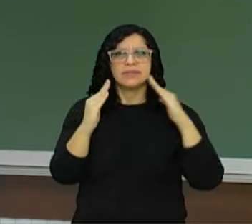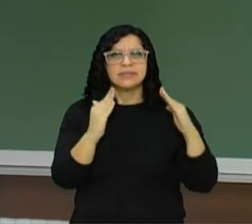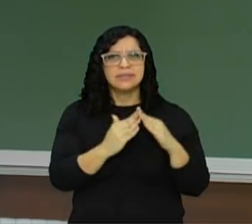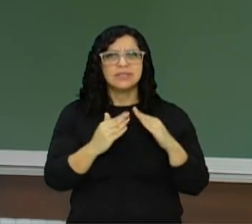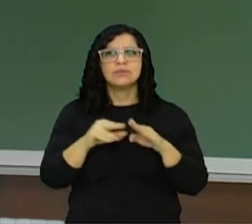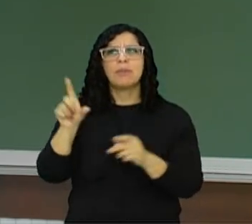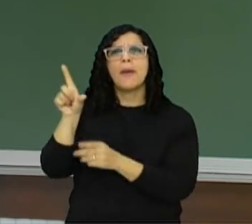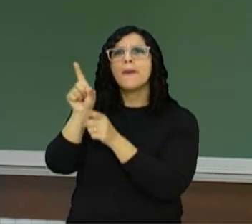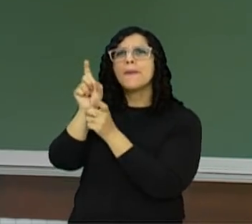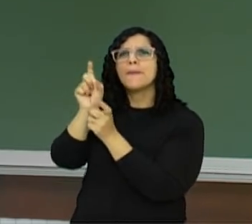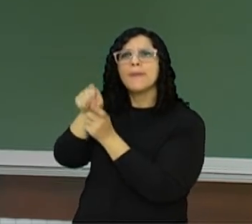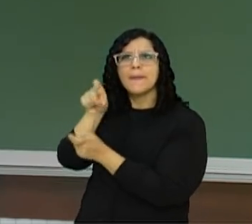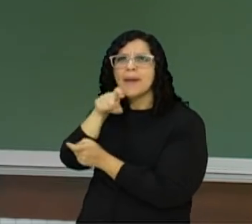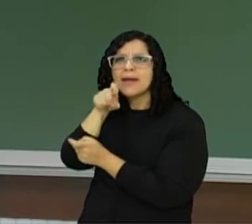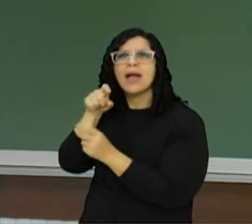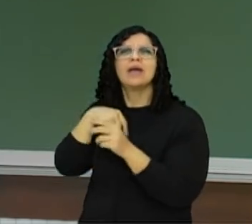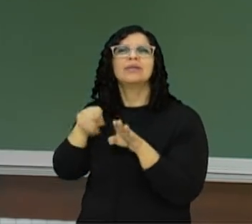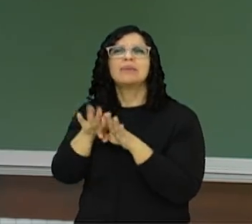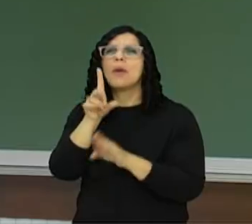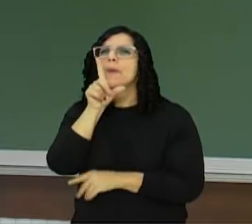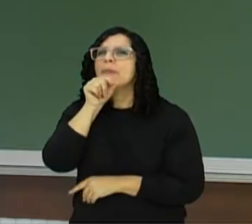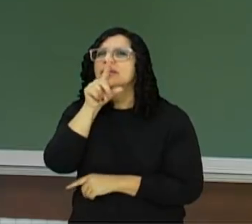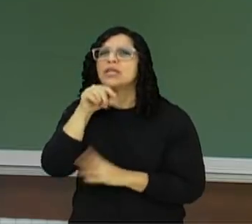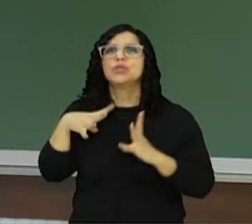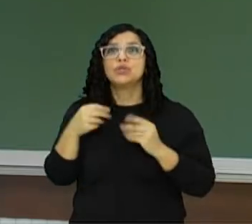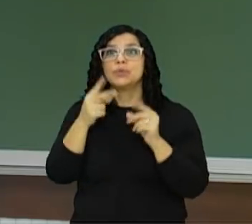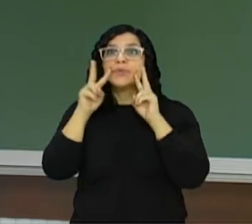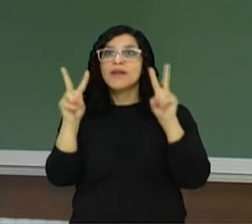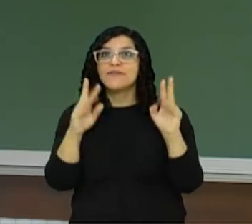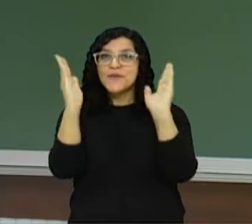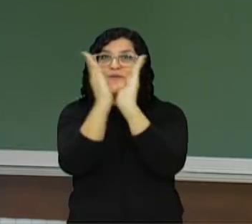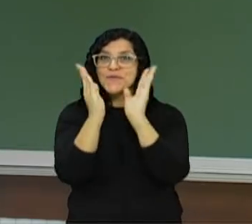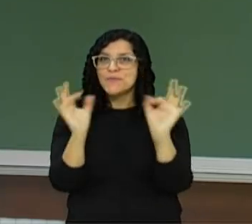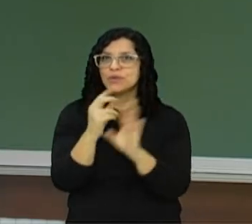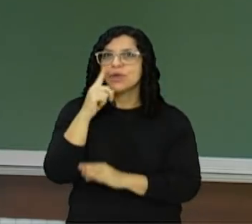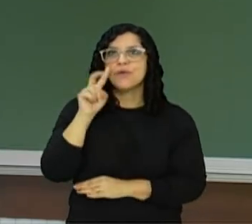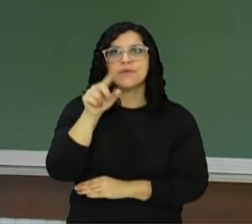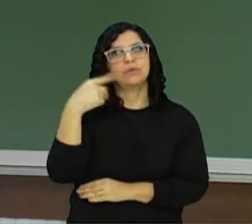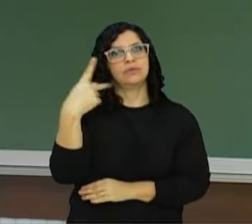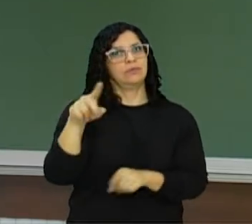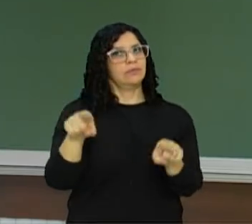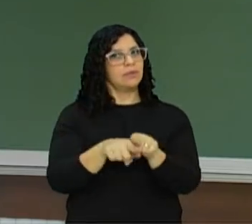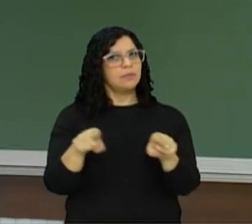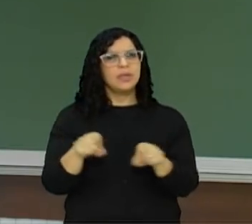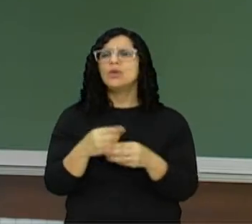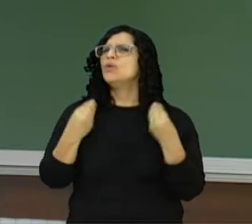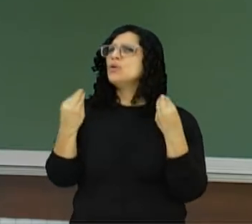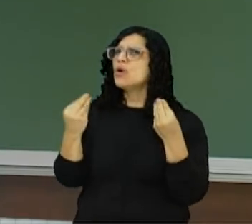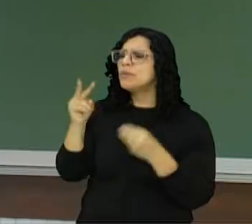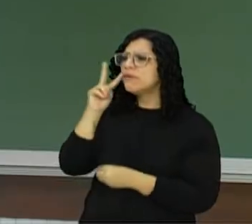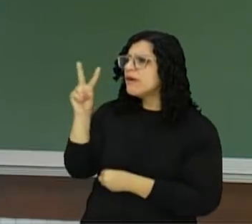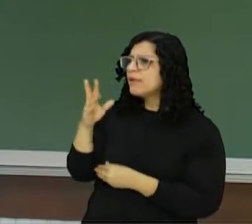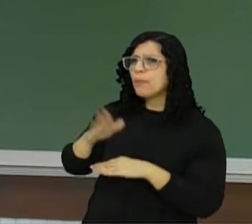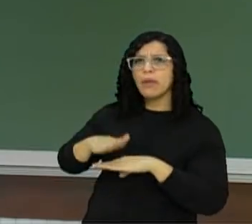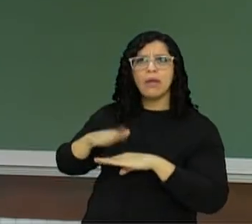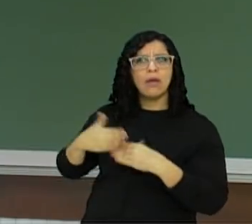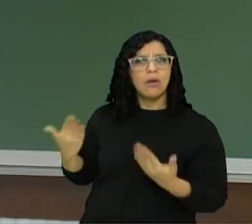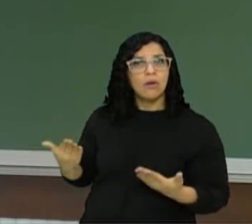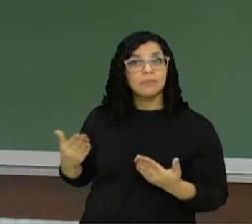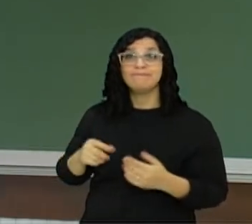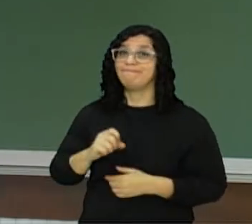o papagaio, o periquito para ver esse filtro ficar pronto. E eu quero ver o de vocês. Fabiano, como que você vai ver o